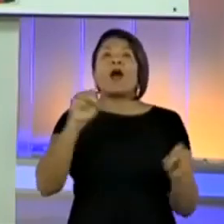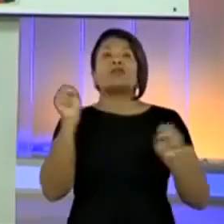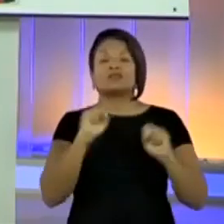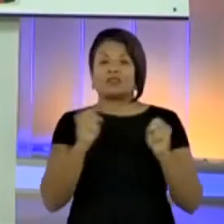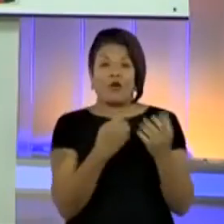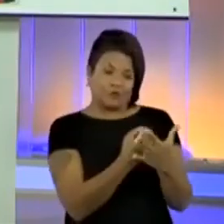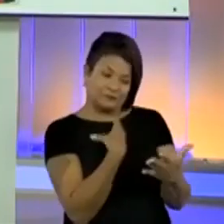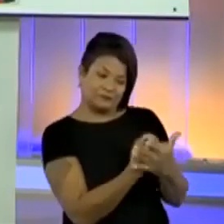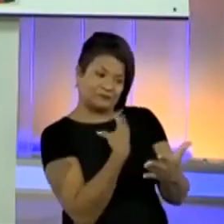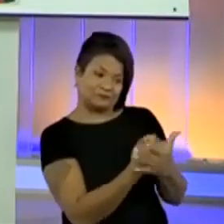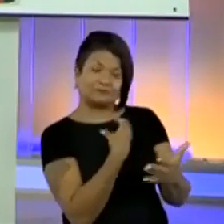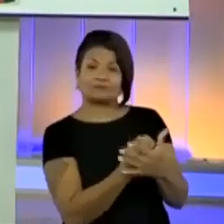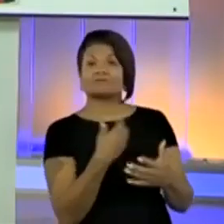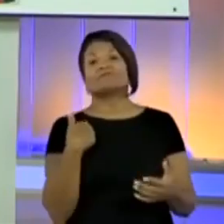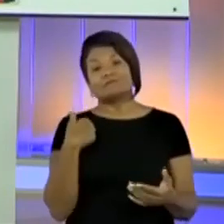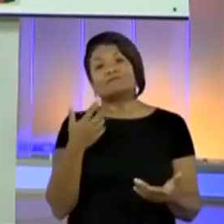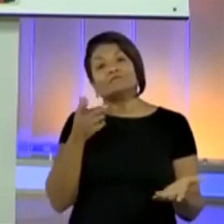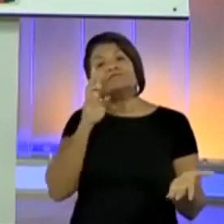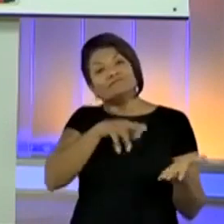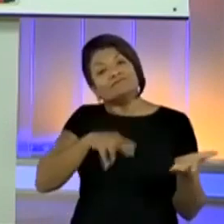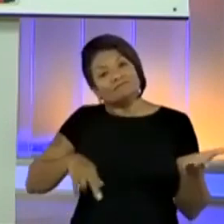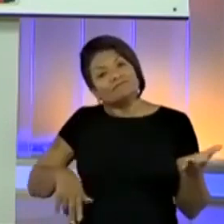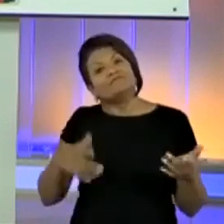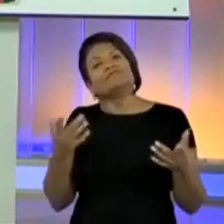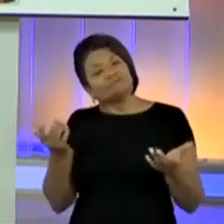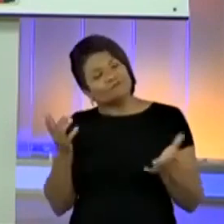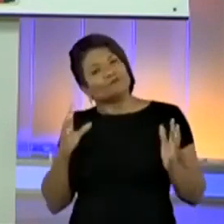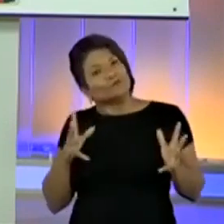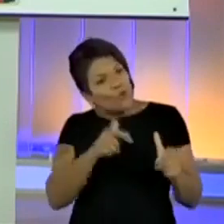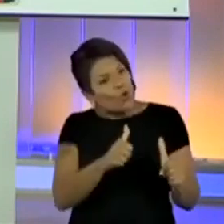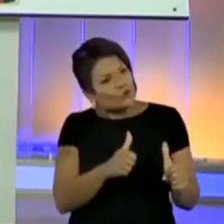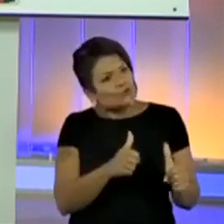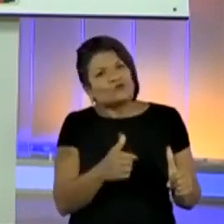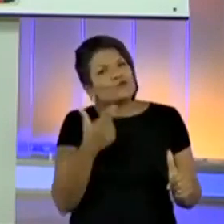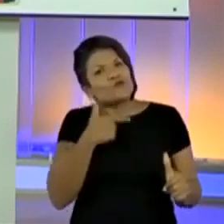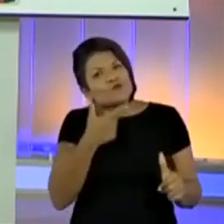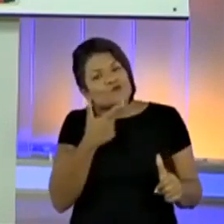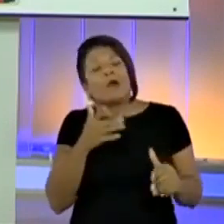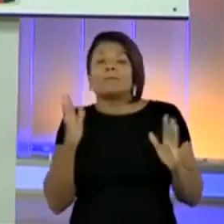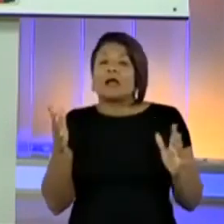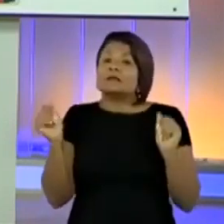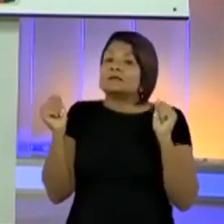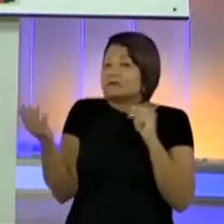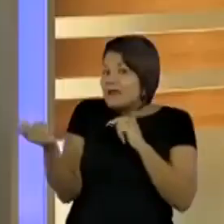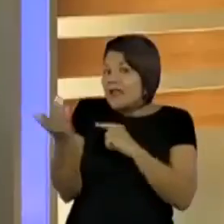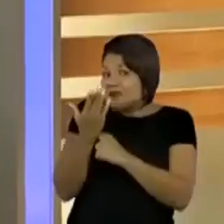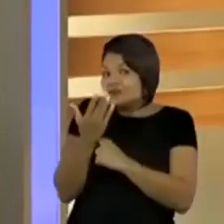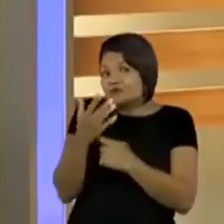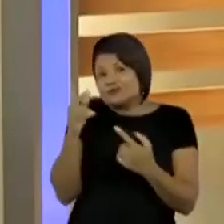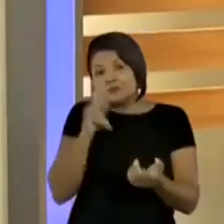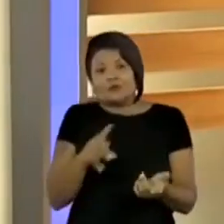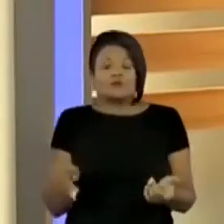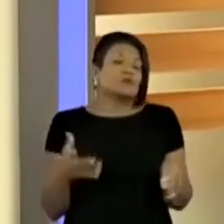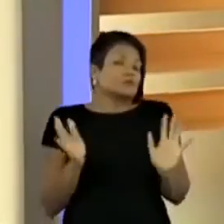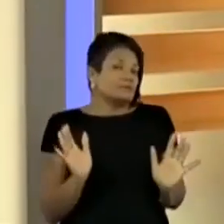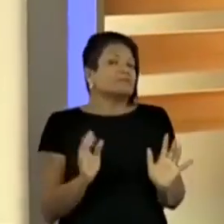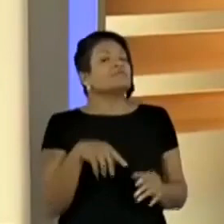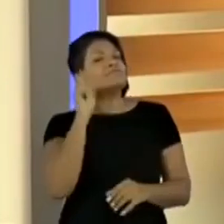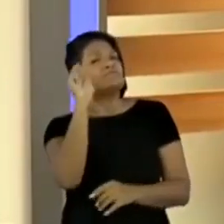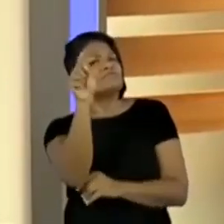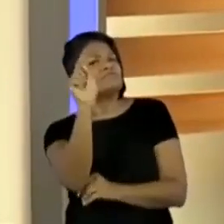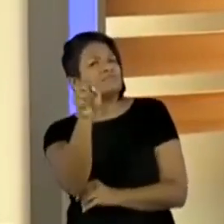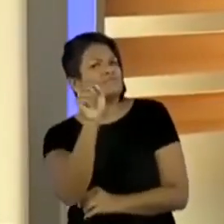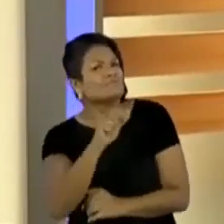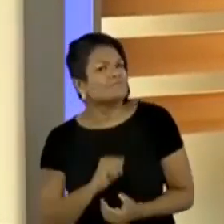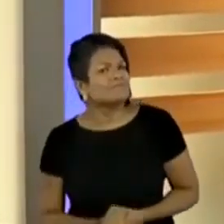no chat e eu não consegui responder a todos, mas agora, com a ajuda do professor, nós vamos conseguir. E você, que aí está